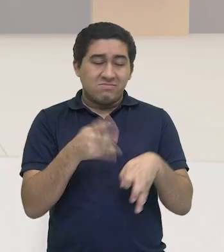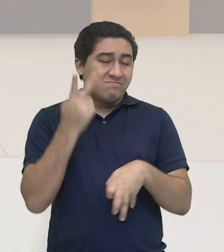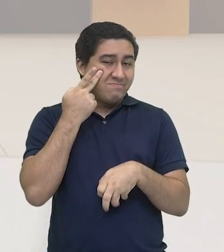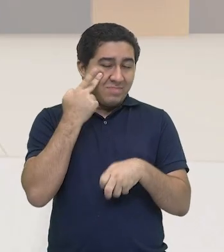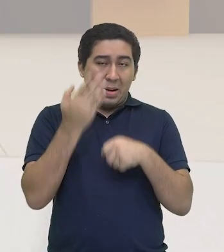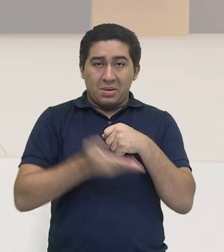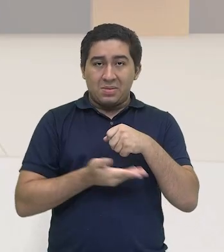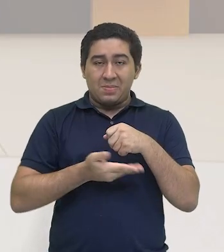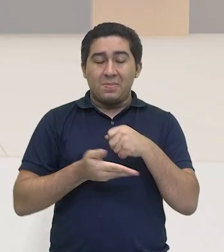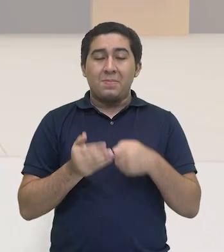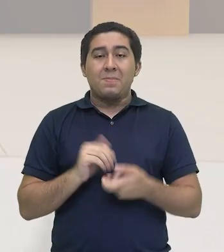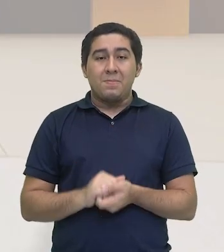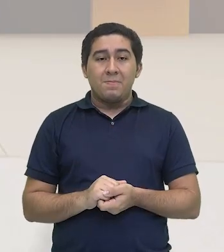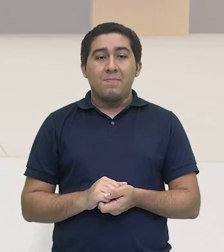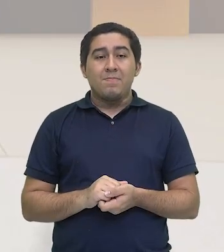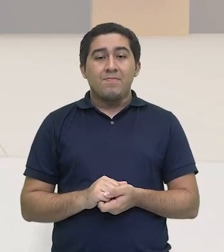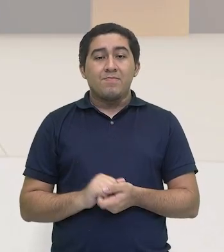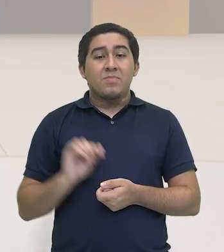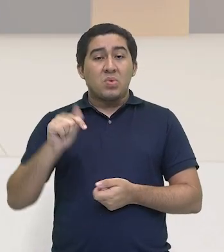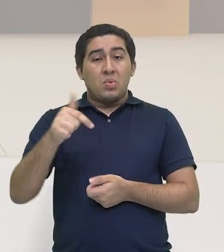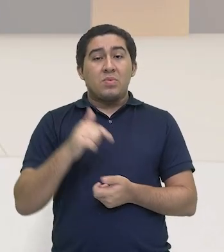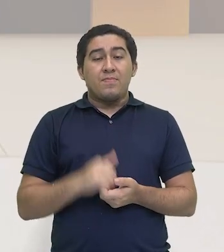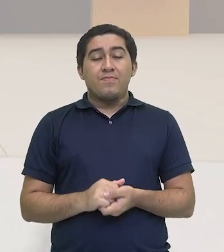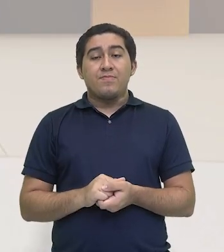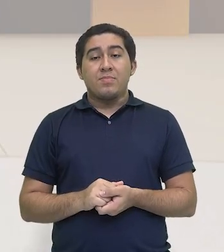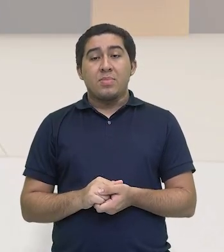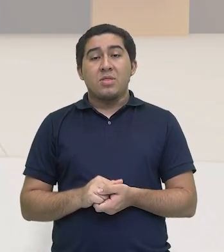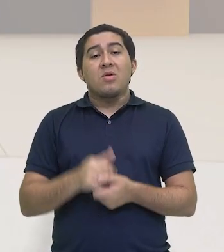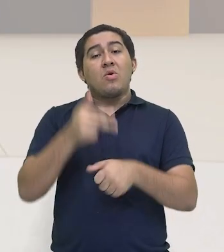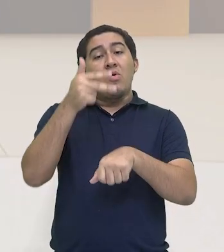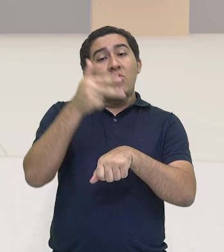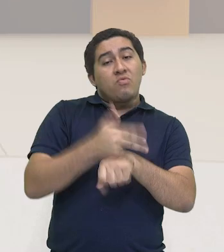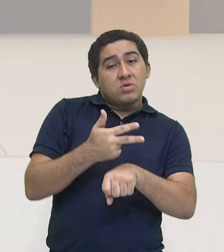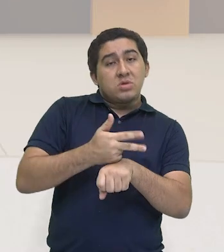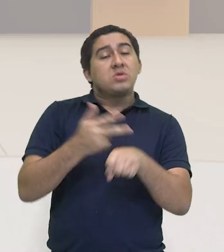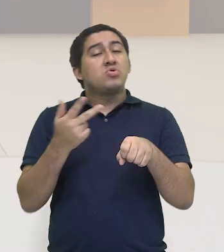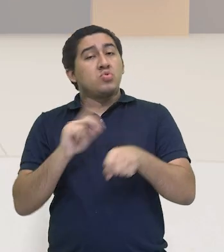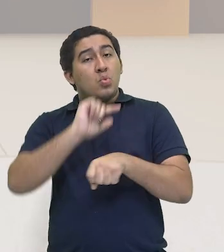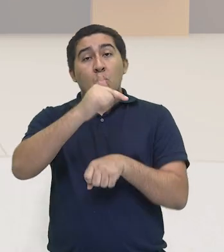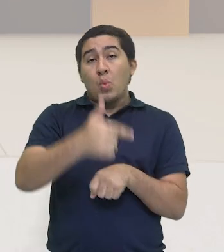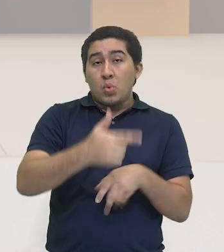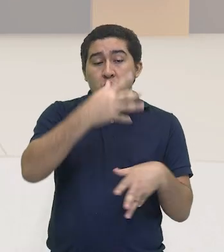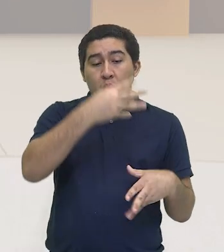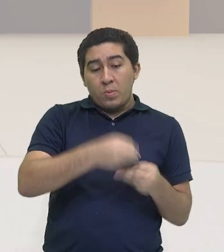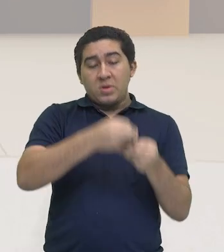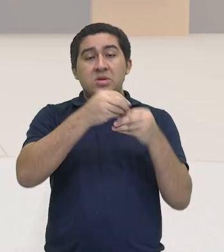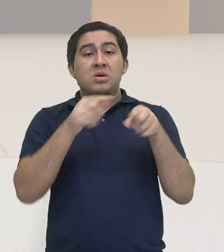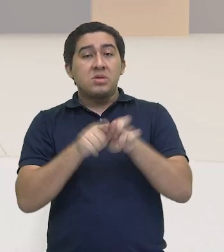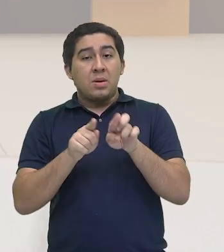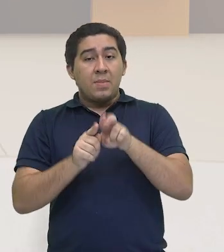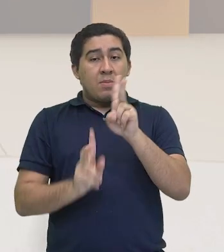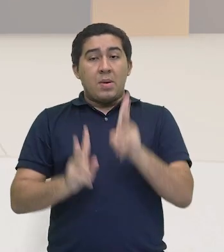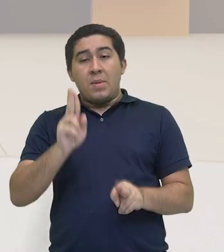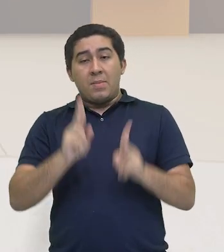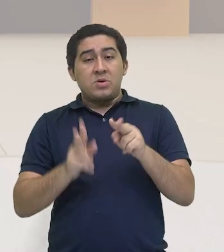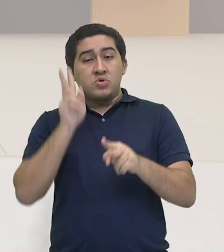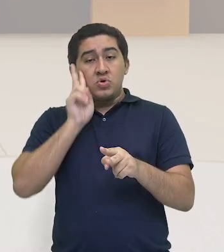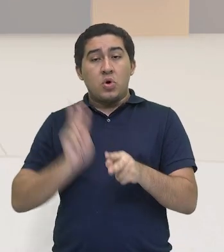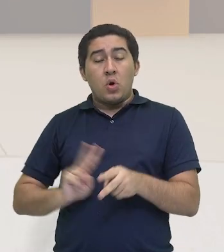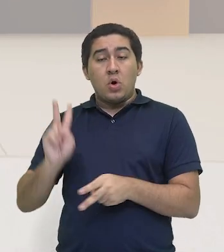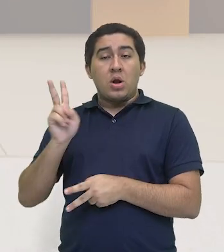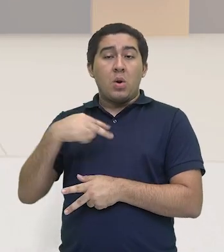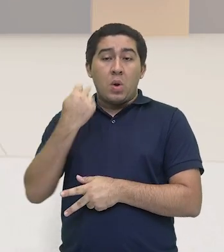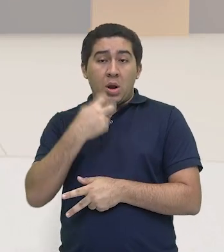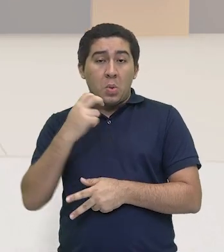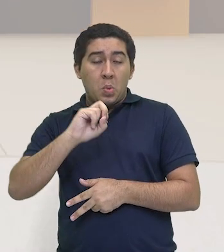né? Isso mesmo. Temos mais, professora? Animações ou ilustrações, você também pode incluí-las para mitos, histórias orais ou